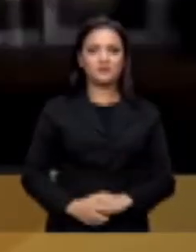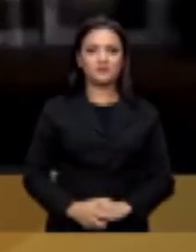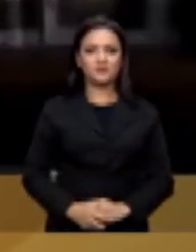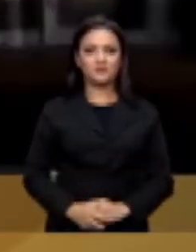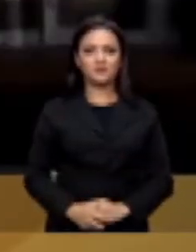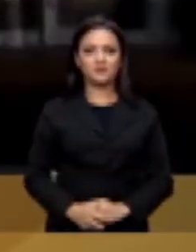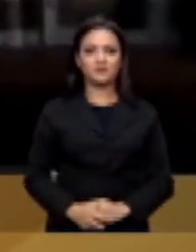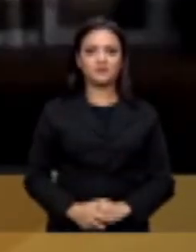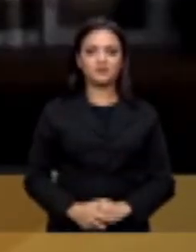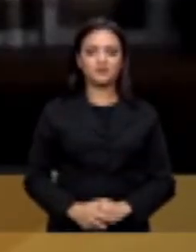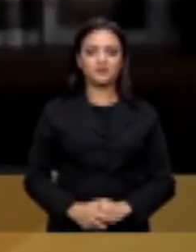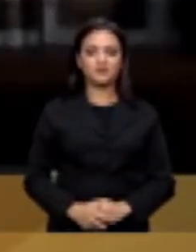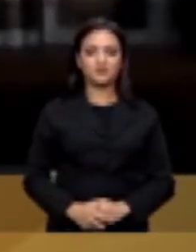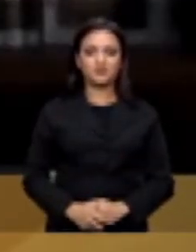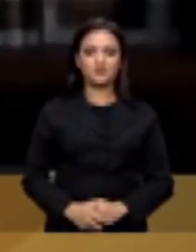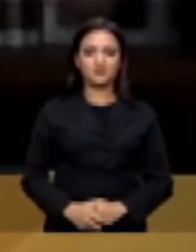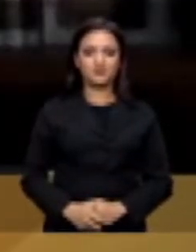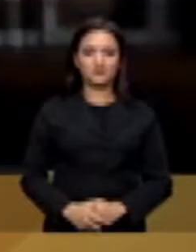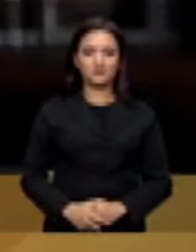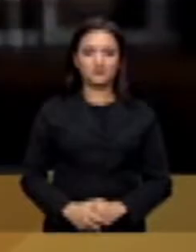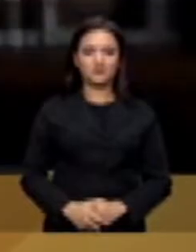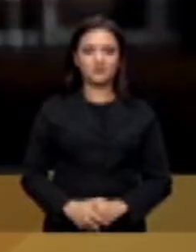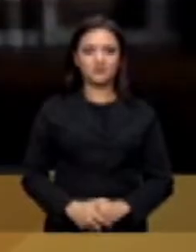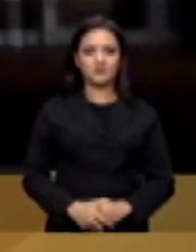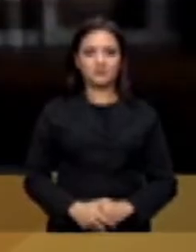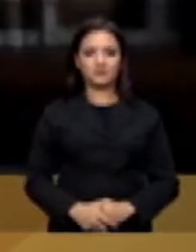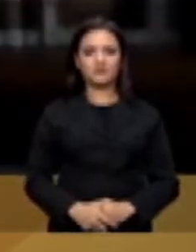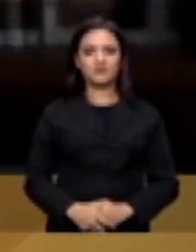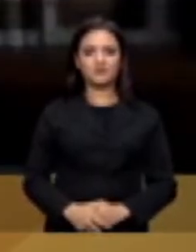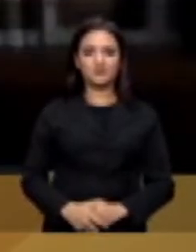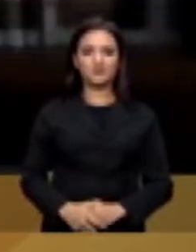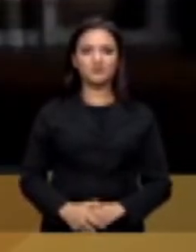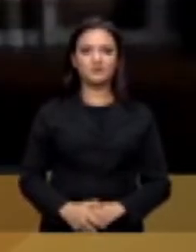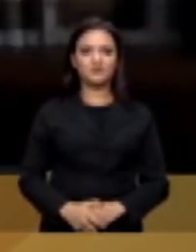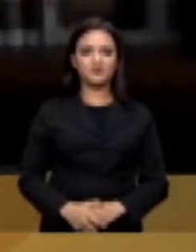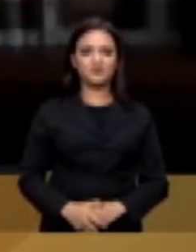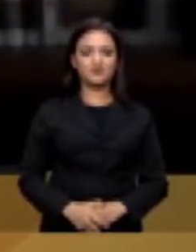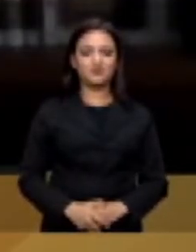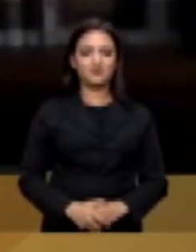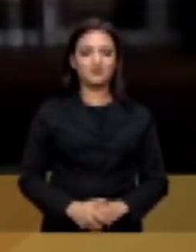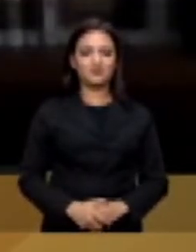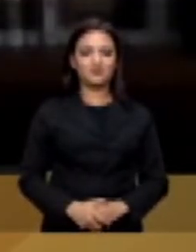porque apagou a luz aqui na minha sala.